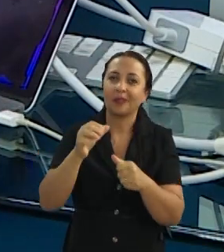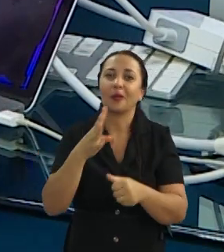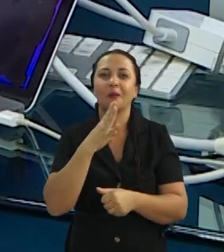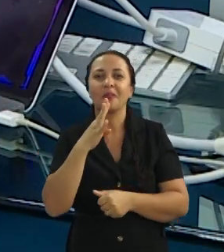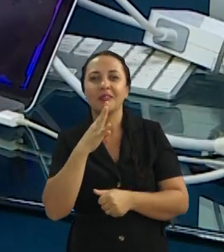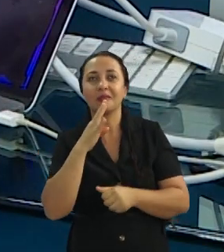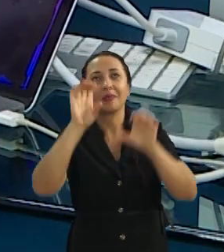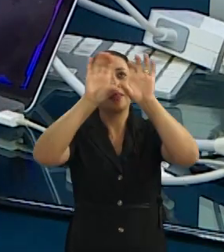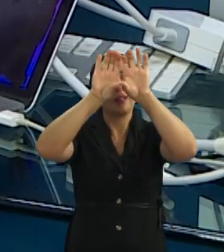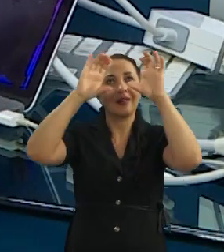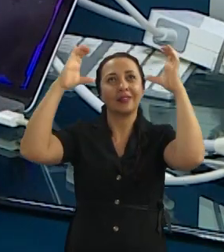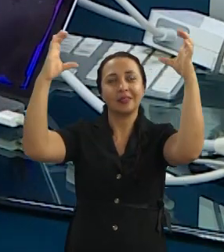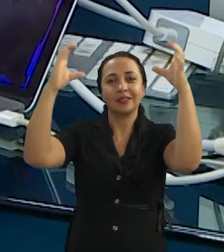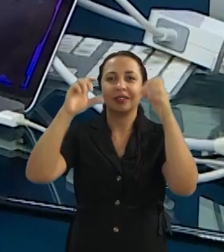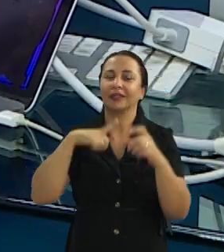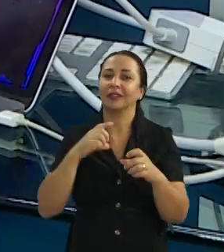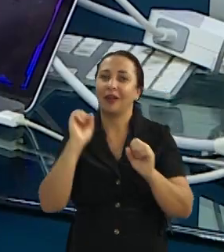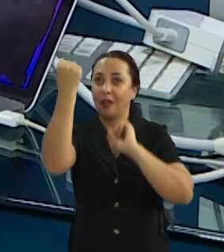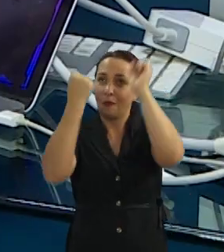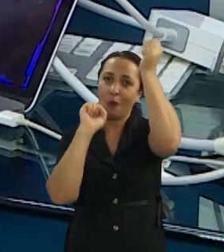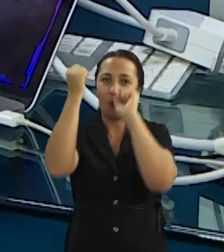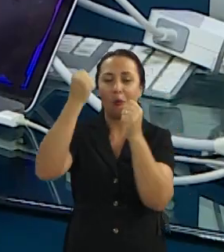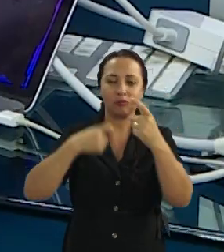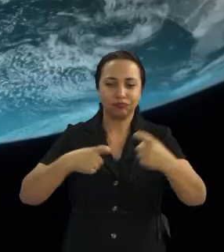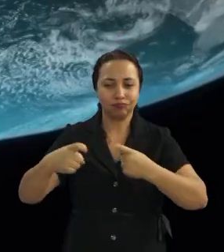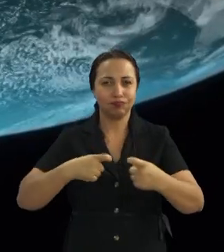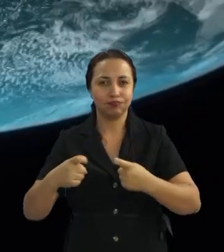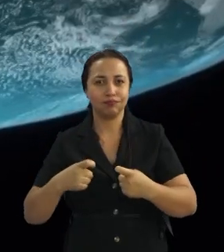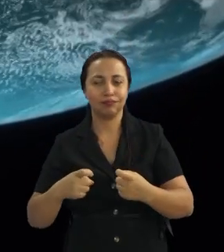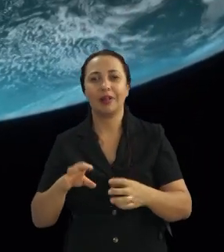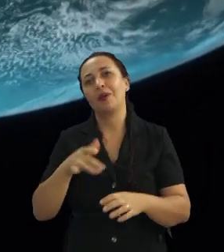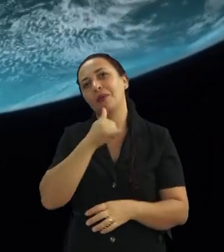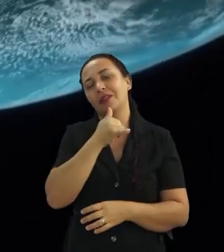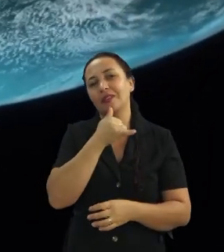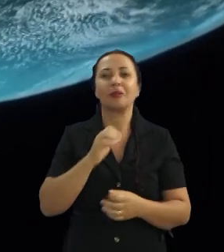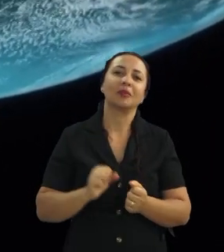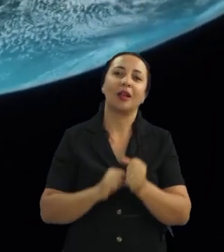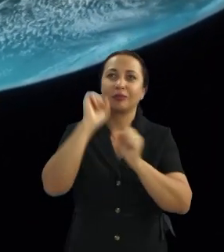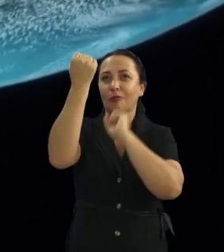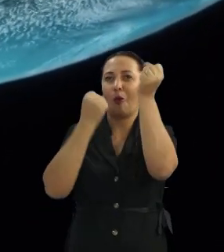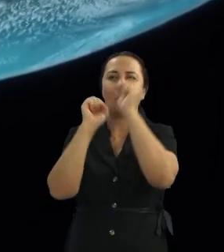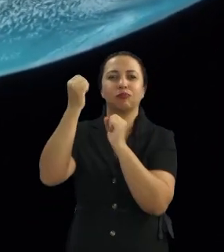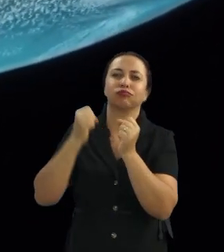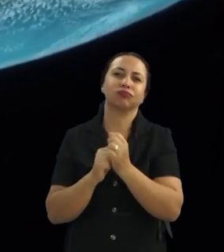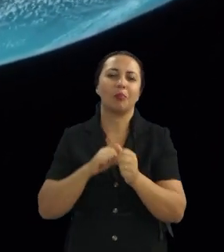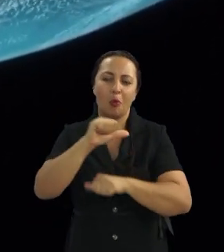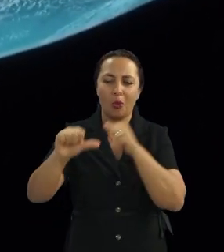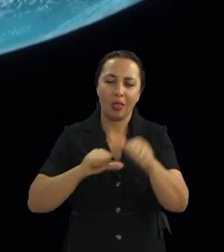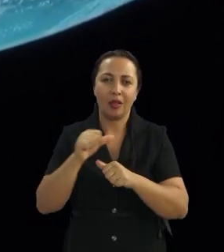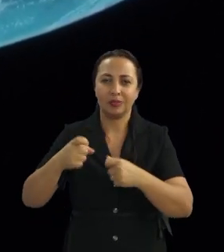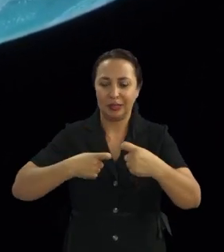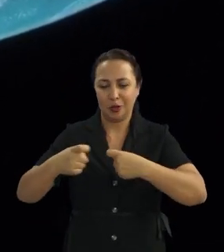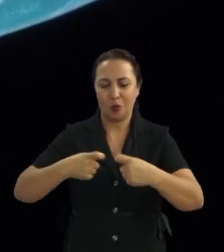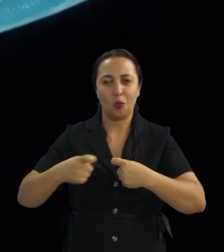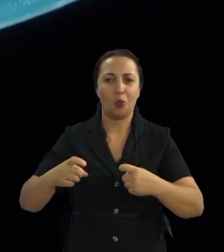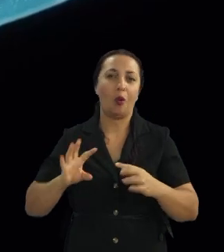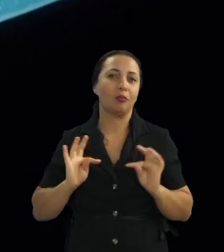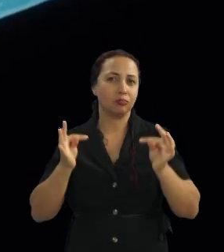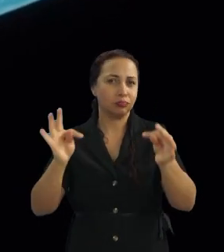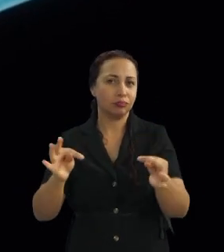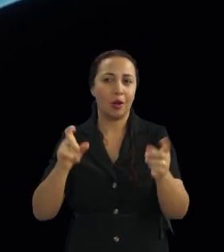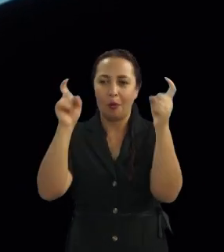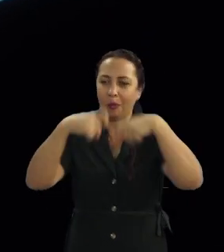o conhecimento do cosmos, né? Nós tivemos a revolução industrial, por exemplo, a revolução tecnológica, a revolução dos computadores, né?